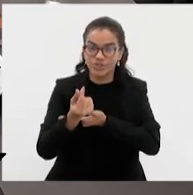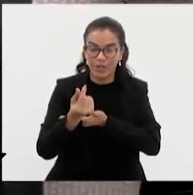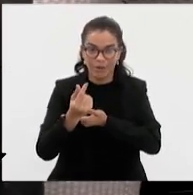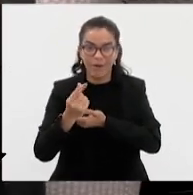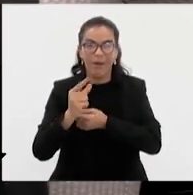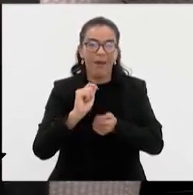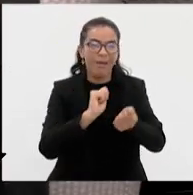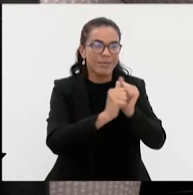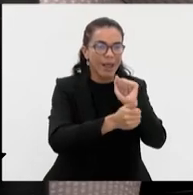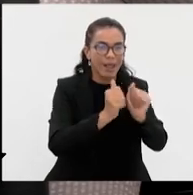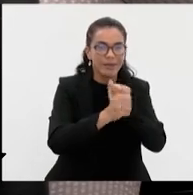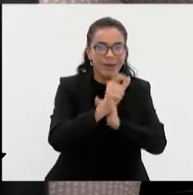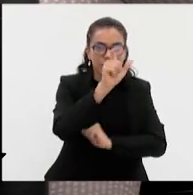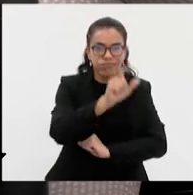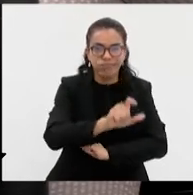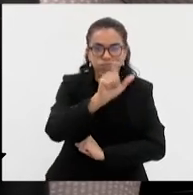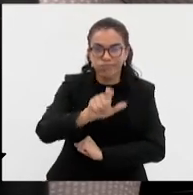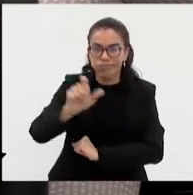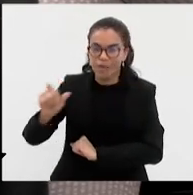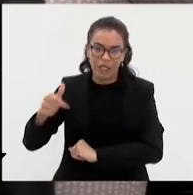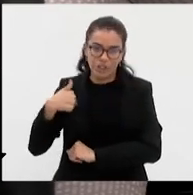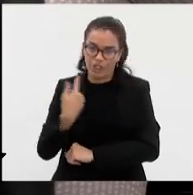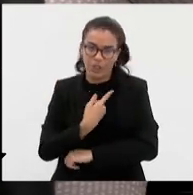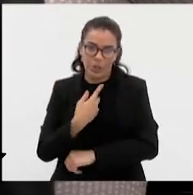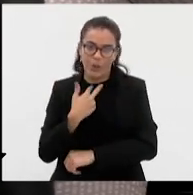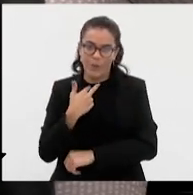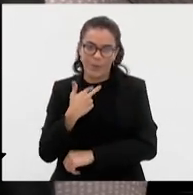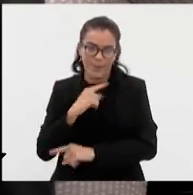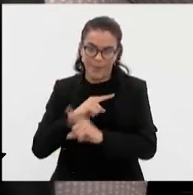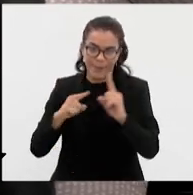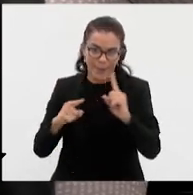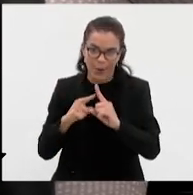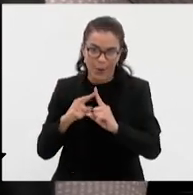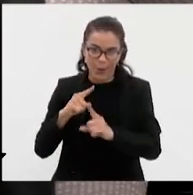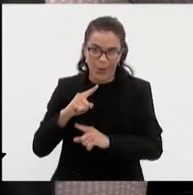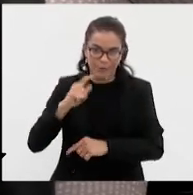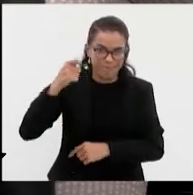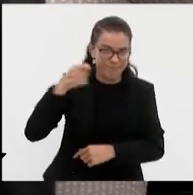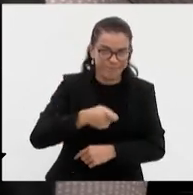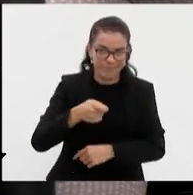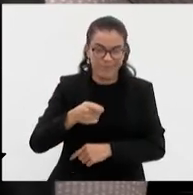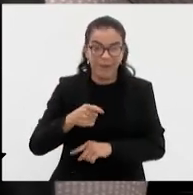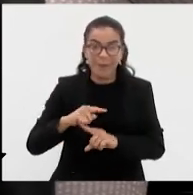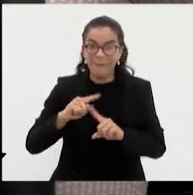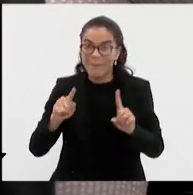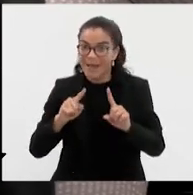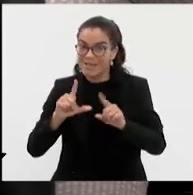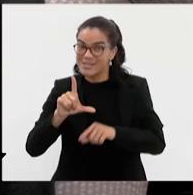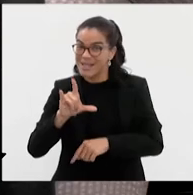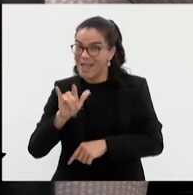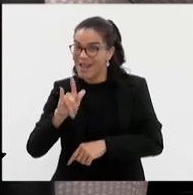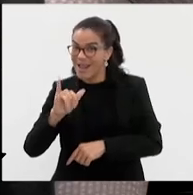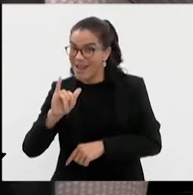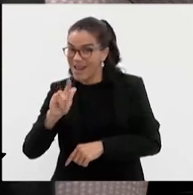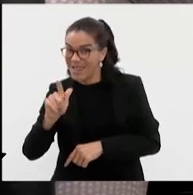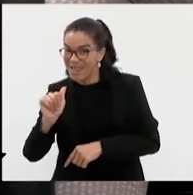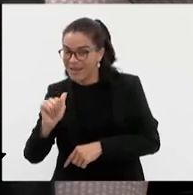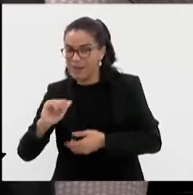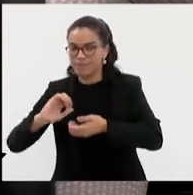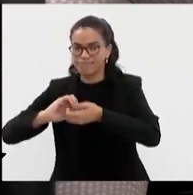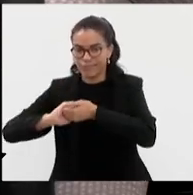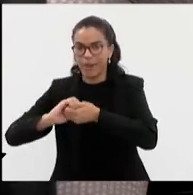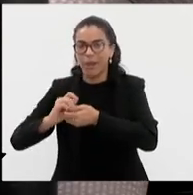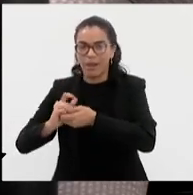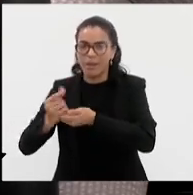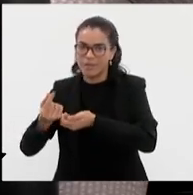tem essa prerrogativa. Na questão das ligas, aí eu acho também que a gente